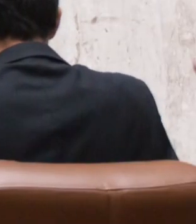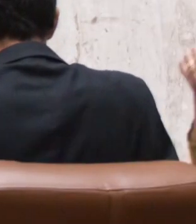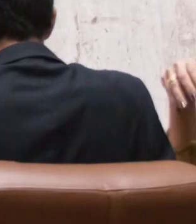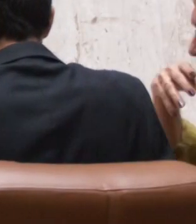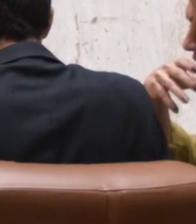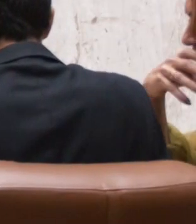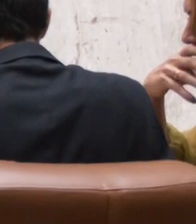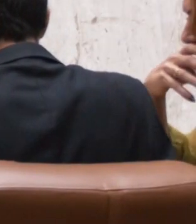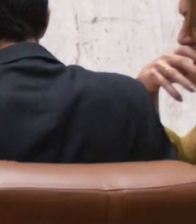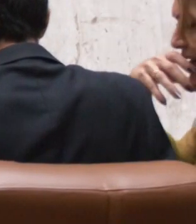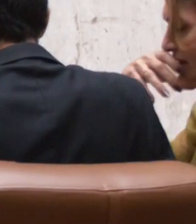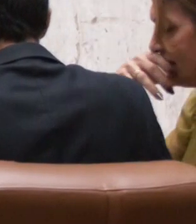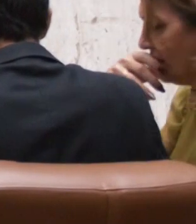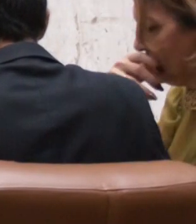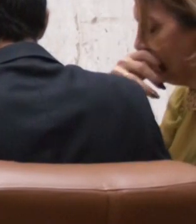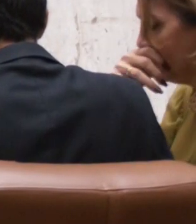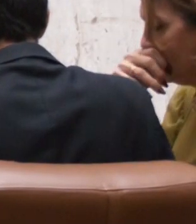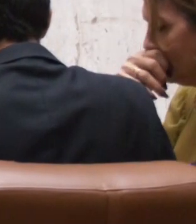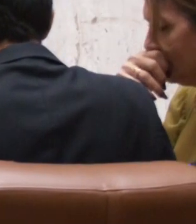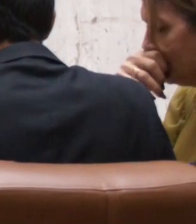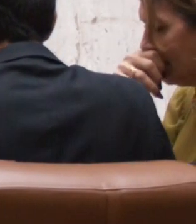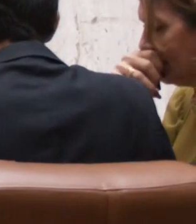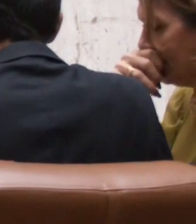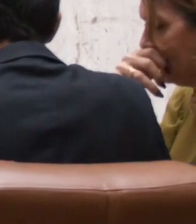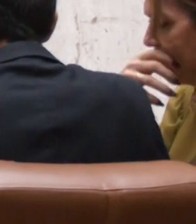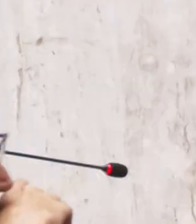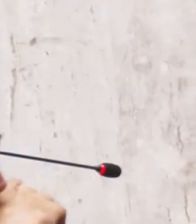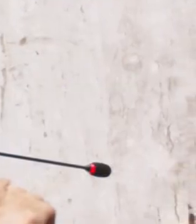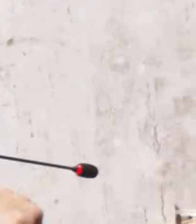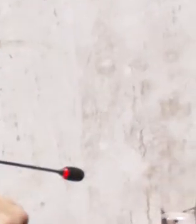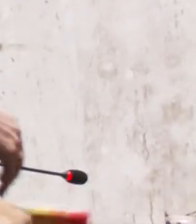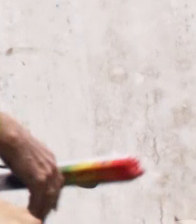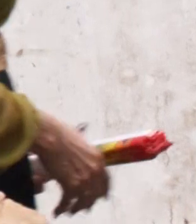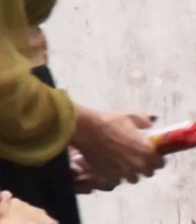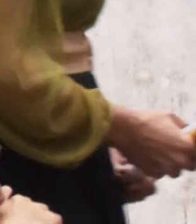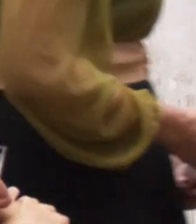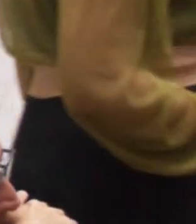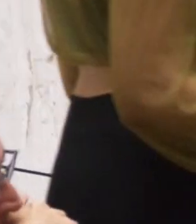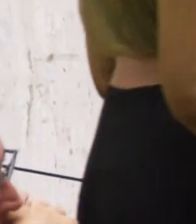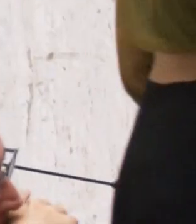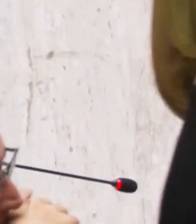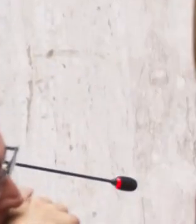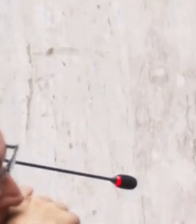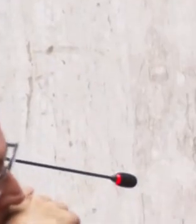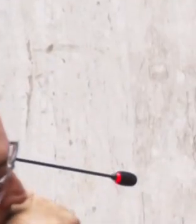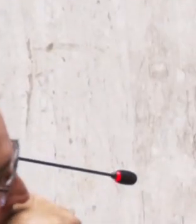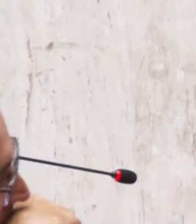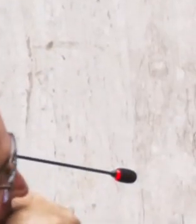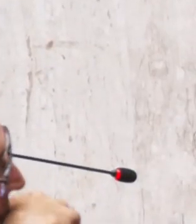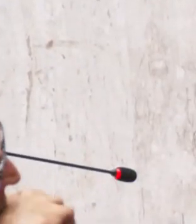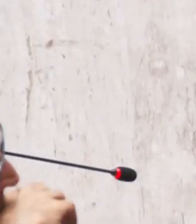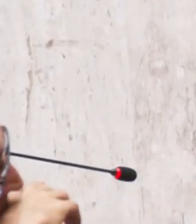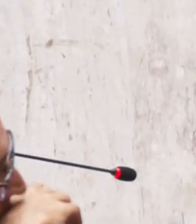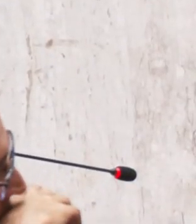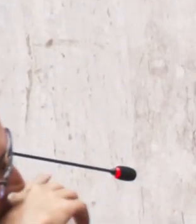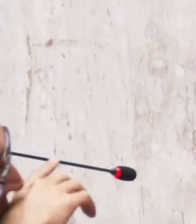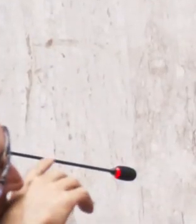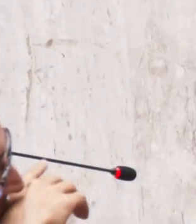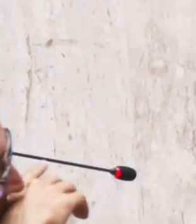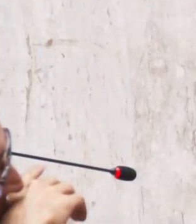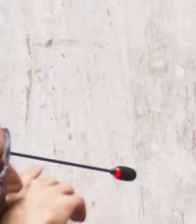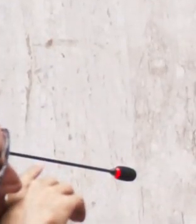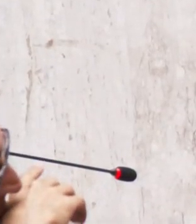atual legislatura, de 2025 a 2027. O secretário-geral da mesa diretora da LES, Igor Albuquerque,